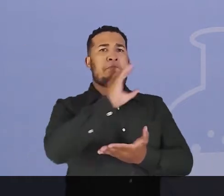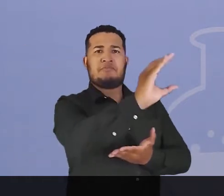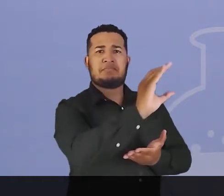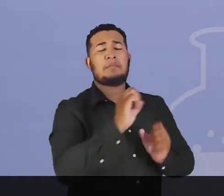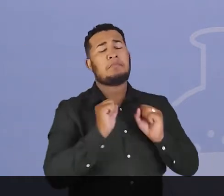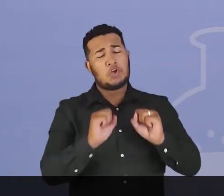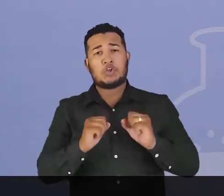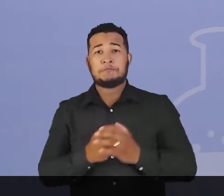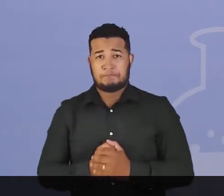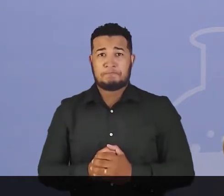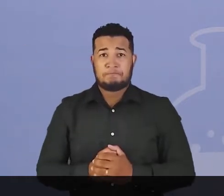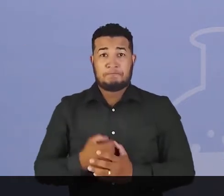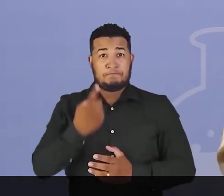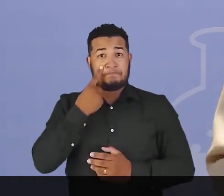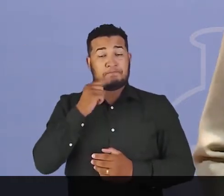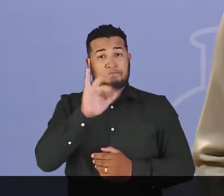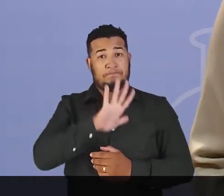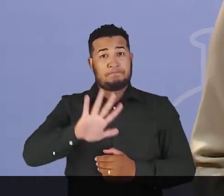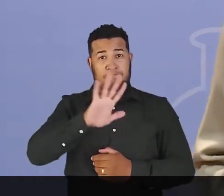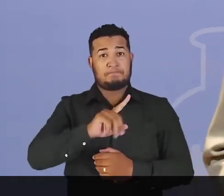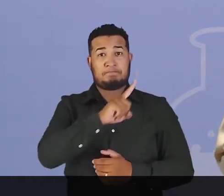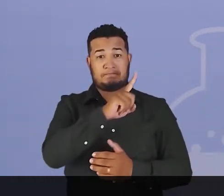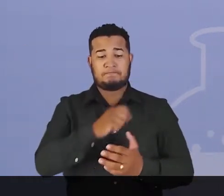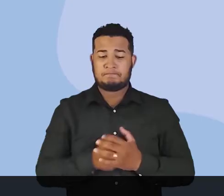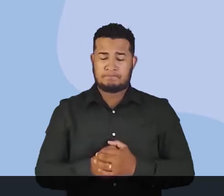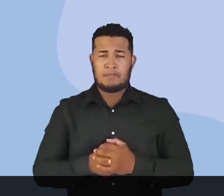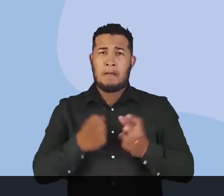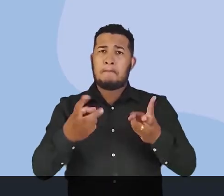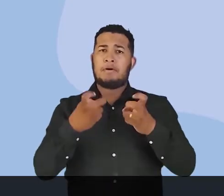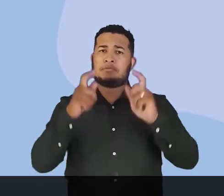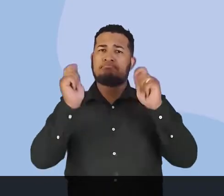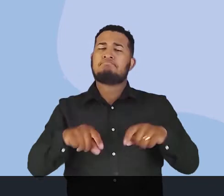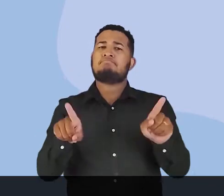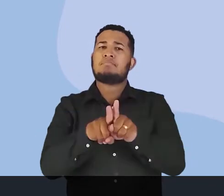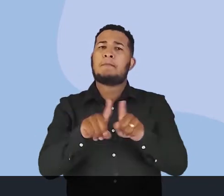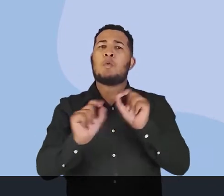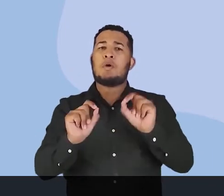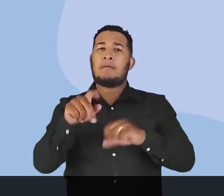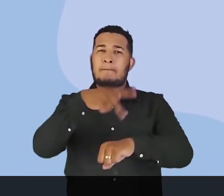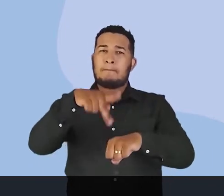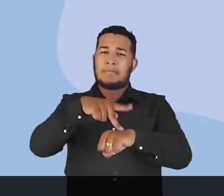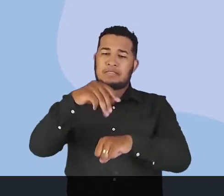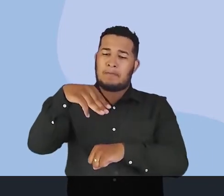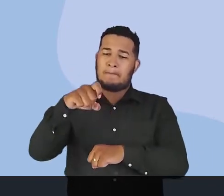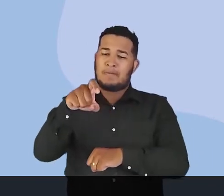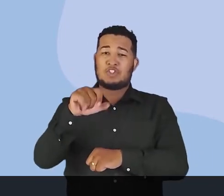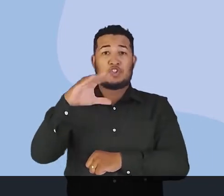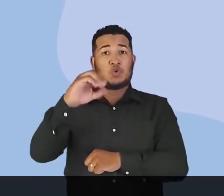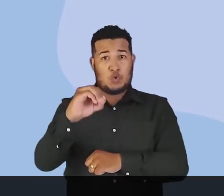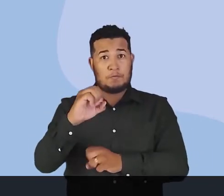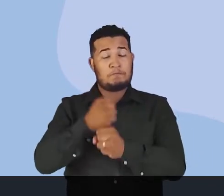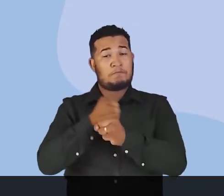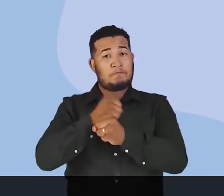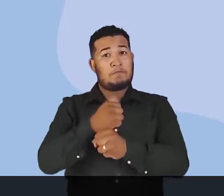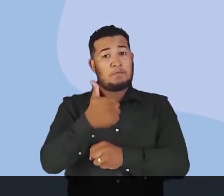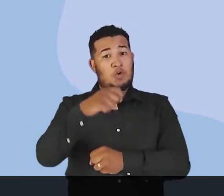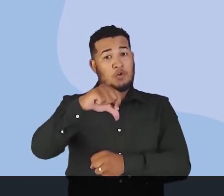muito comum. Então, vamos seguir o slide. Nós vamos observar que o México, no ano de